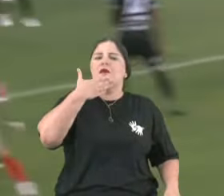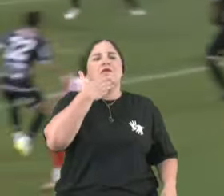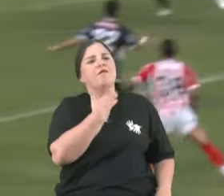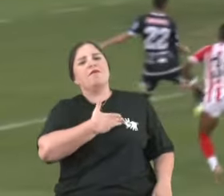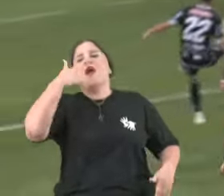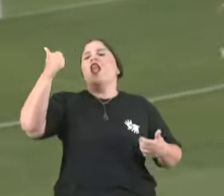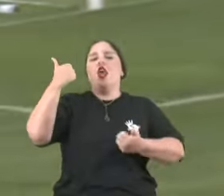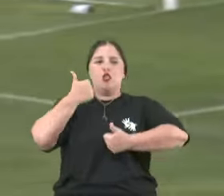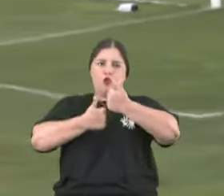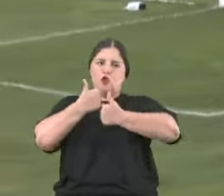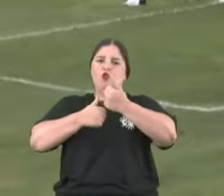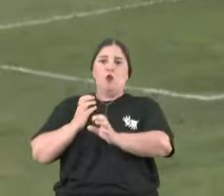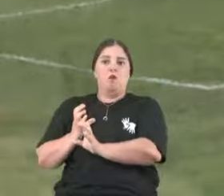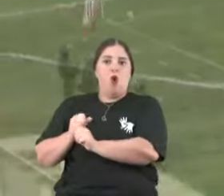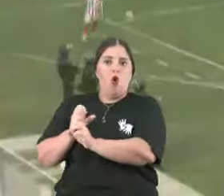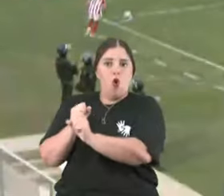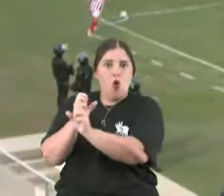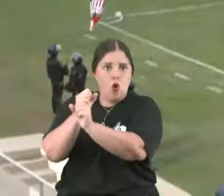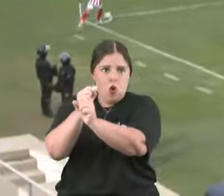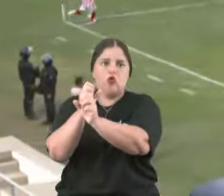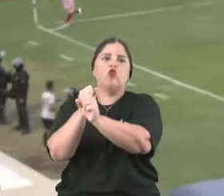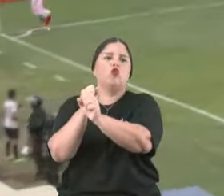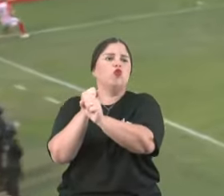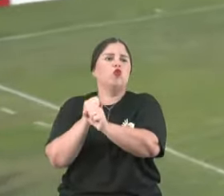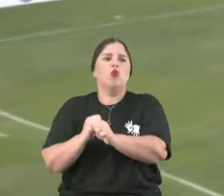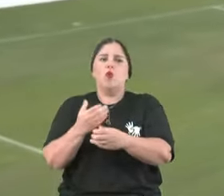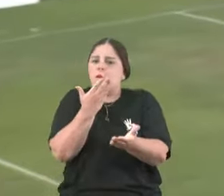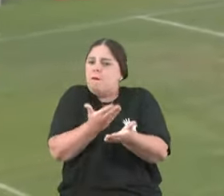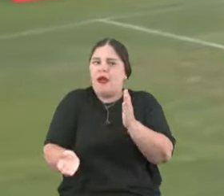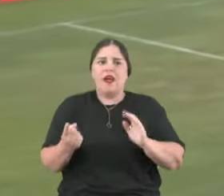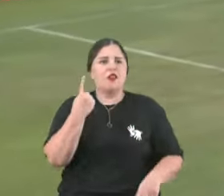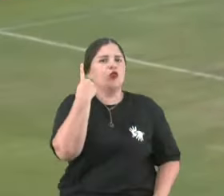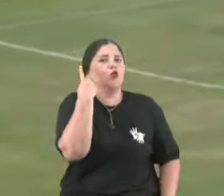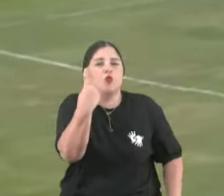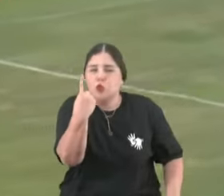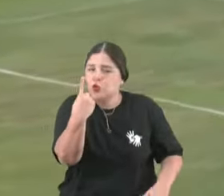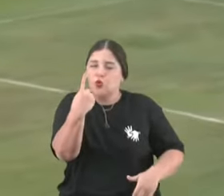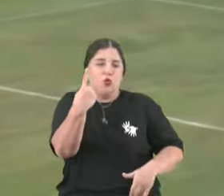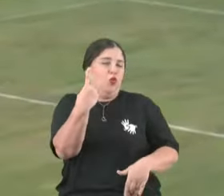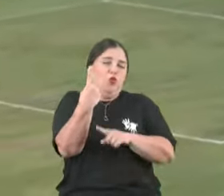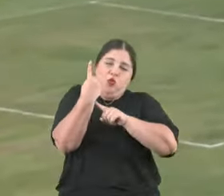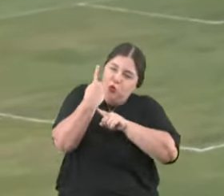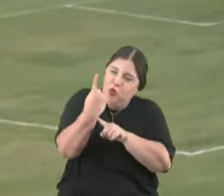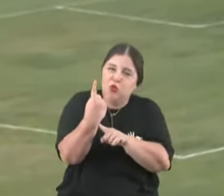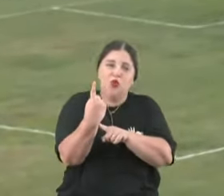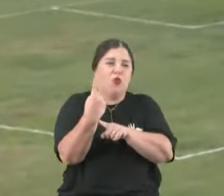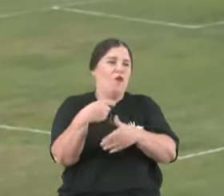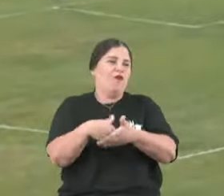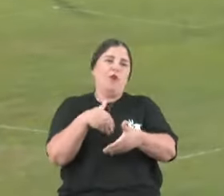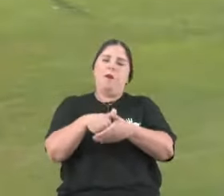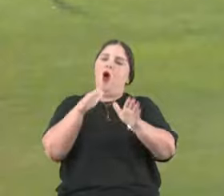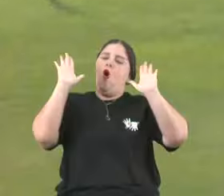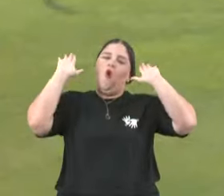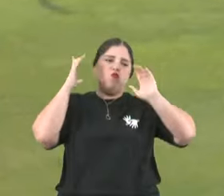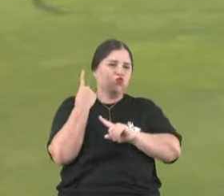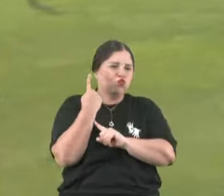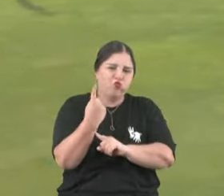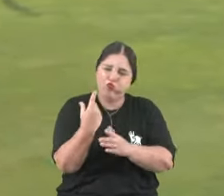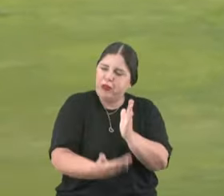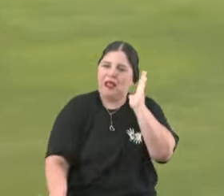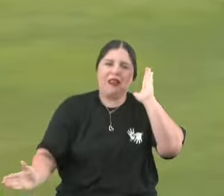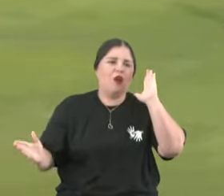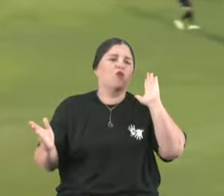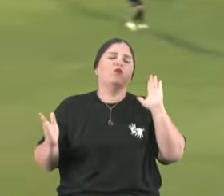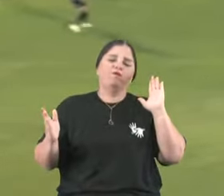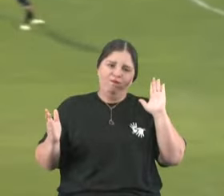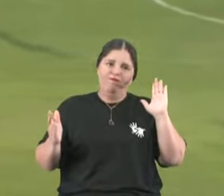pontuação. Mas só perdeu um jogo até aqui. Só, né? Perdeu um jogo. E em cima disso, aí ele conquista